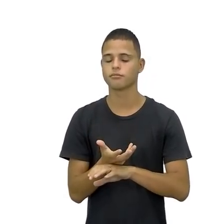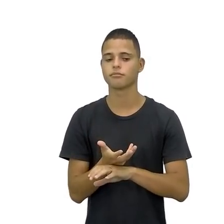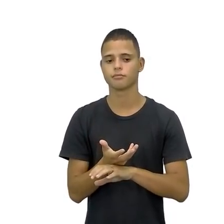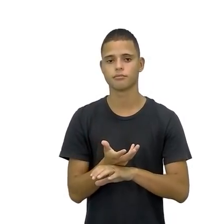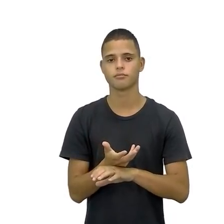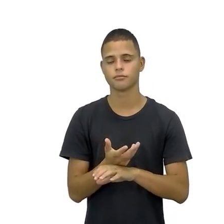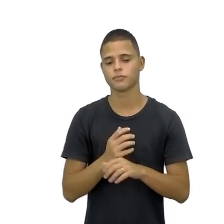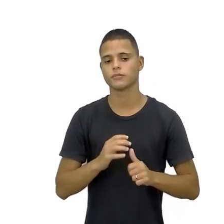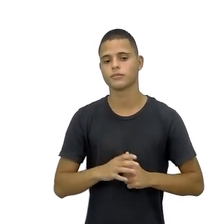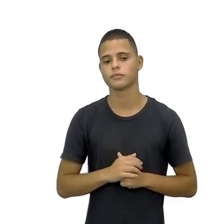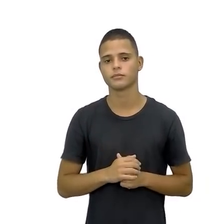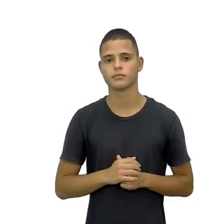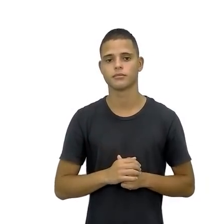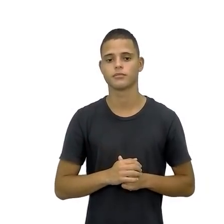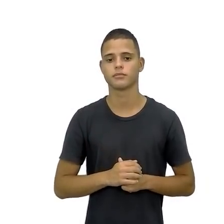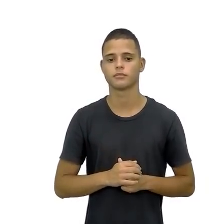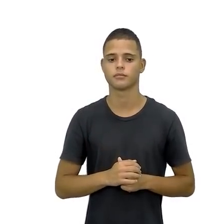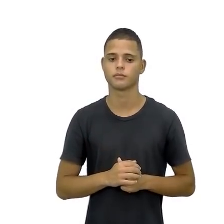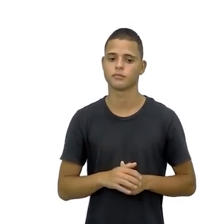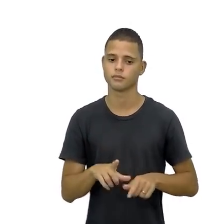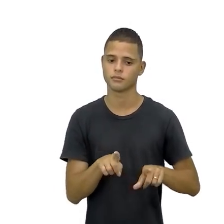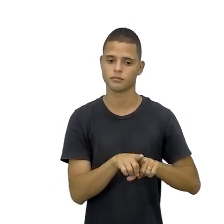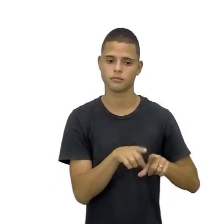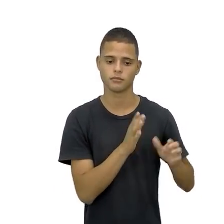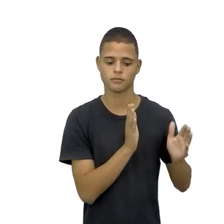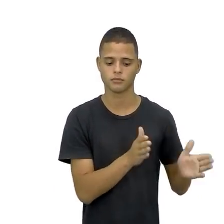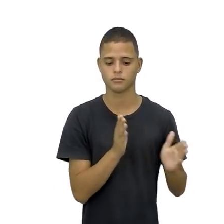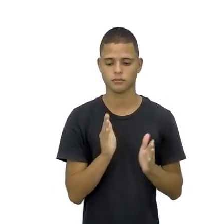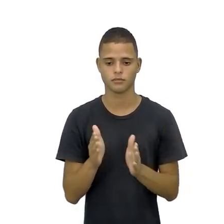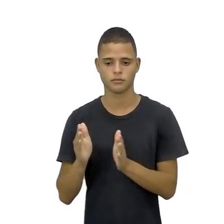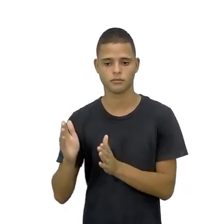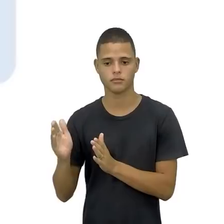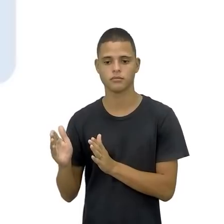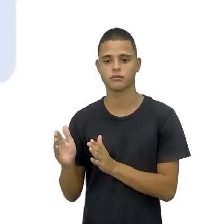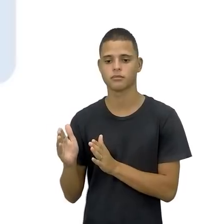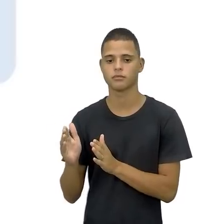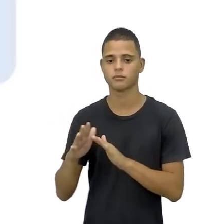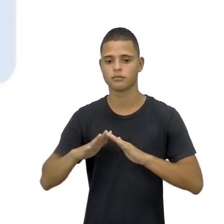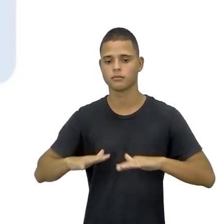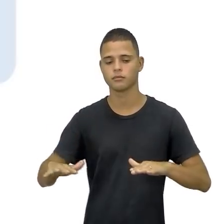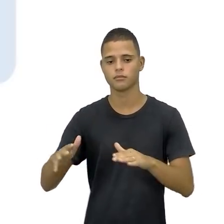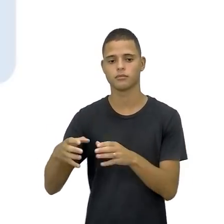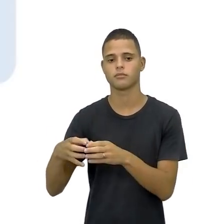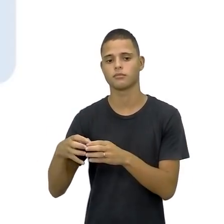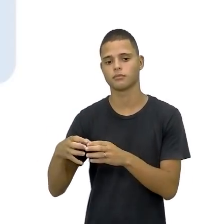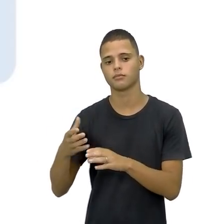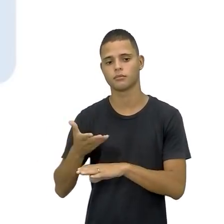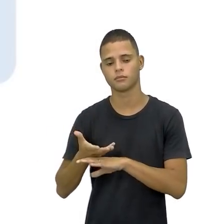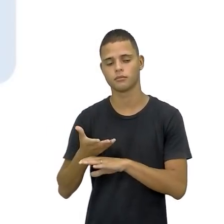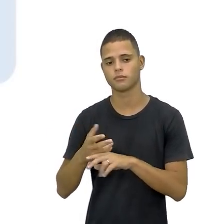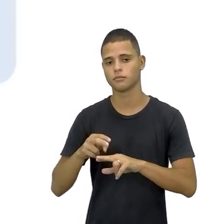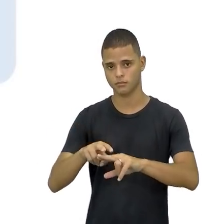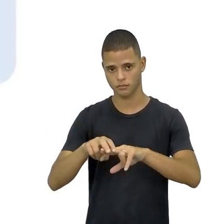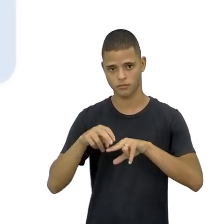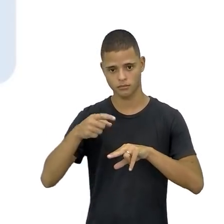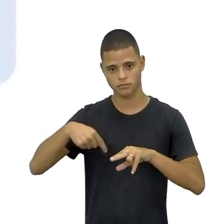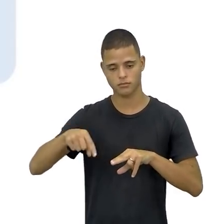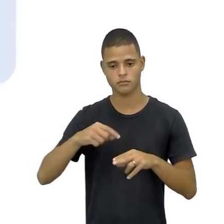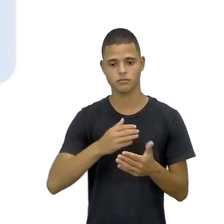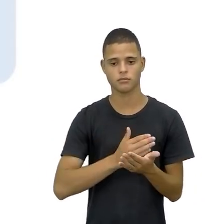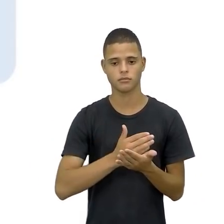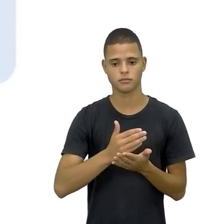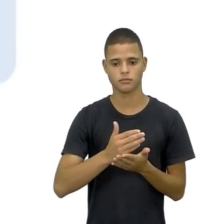também da organização dos agrupamentos. Para isso, nós iniciamos, então, a